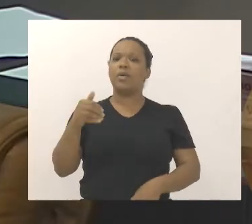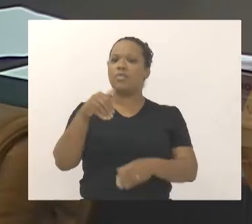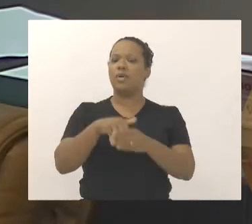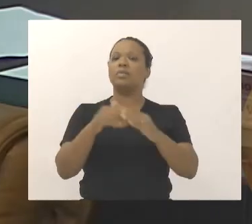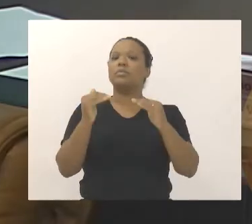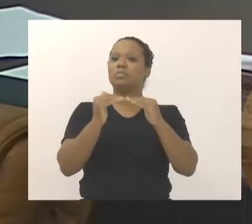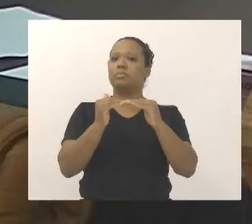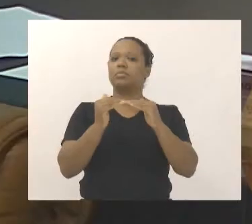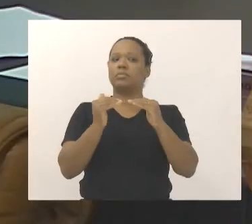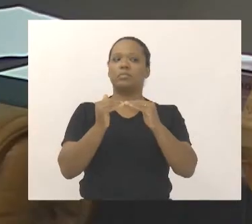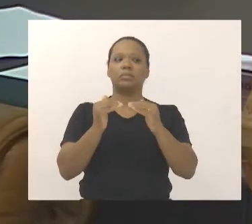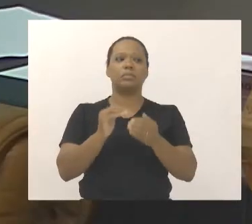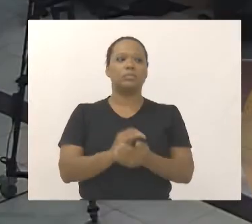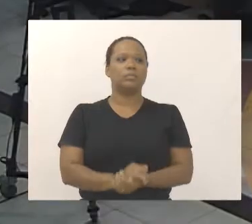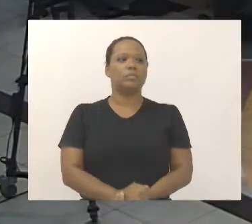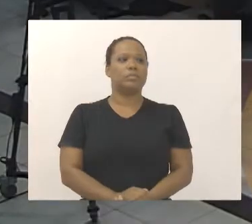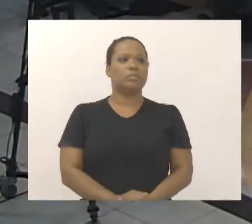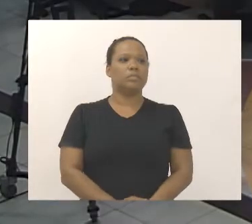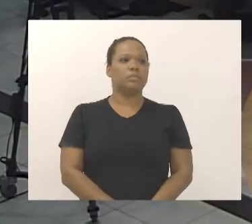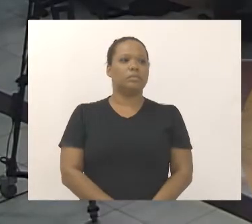favorável ao projeto.